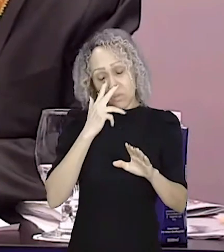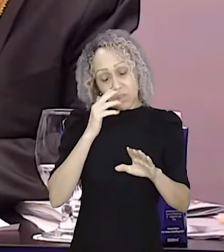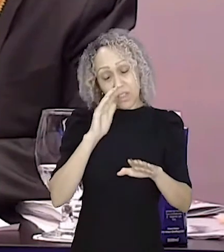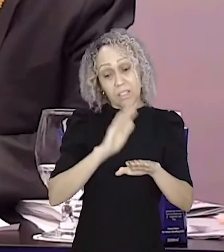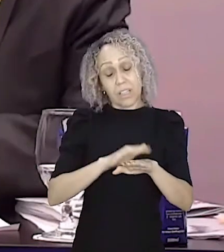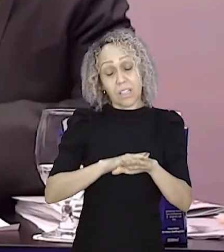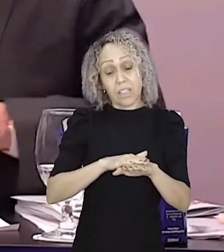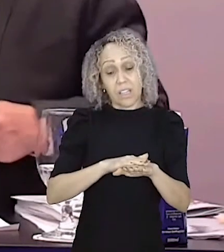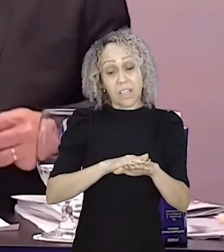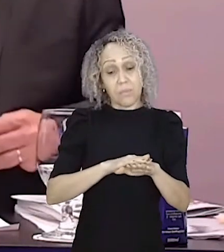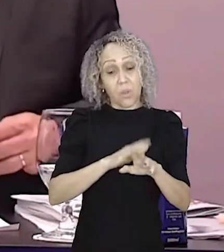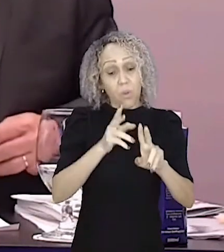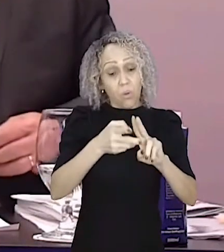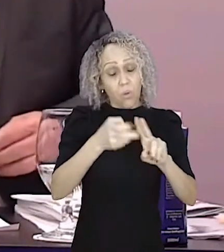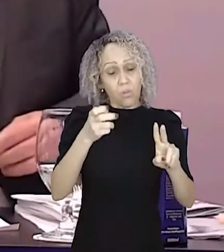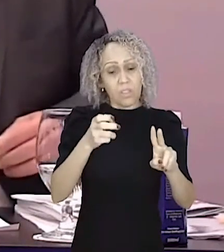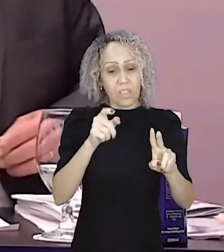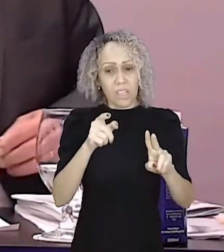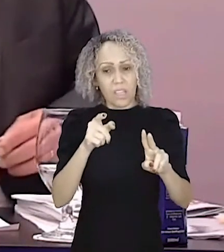indígenas.